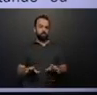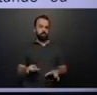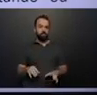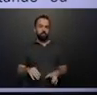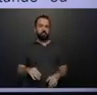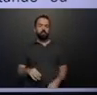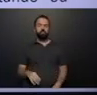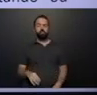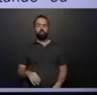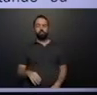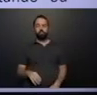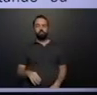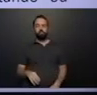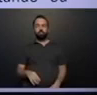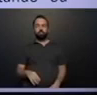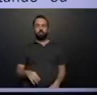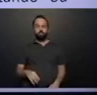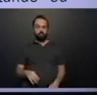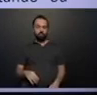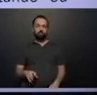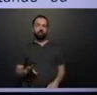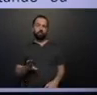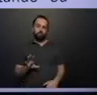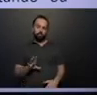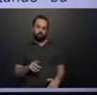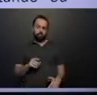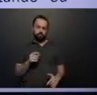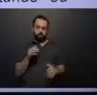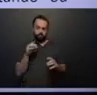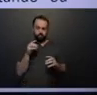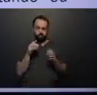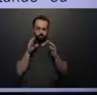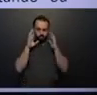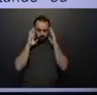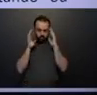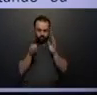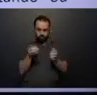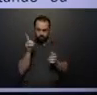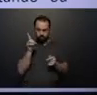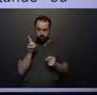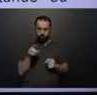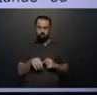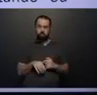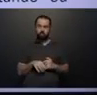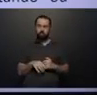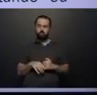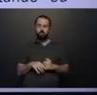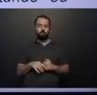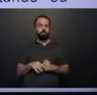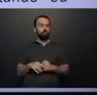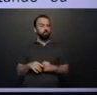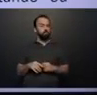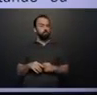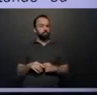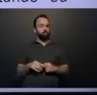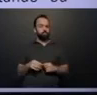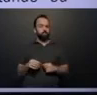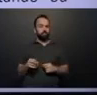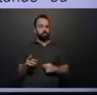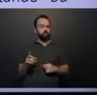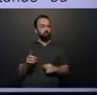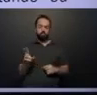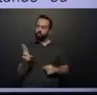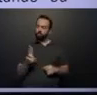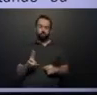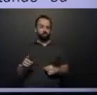usar todos eles, mas aí você vai verificar qual a necessidade. Não use brincos